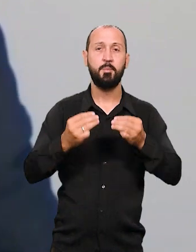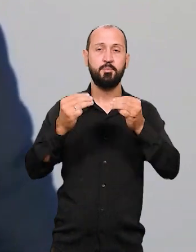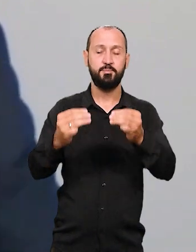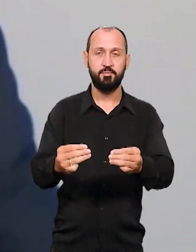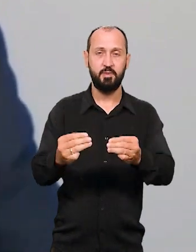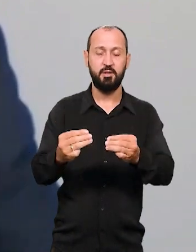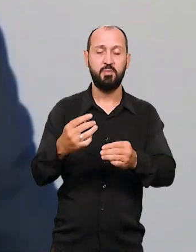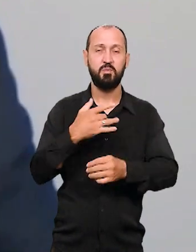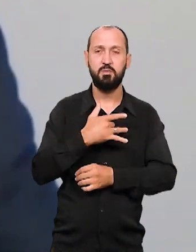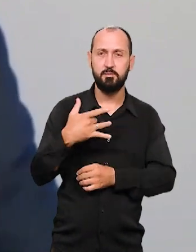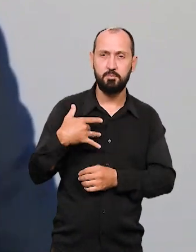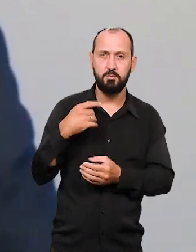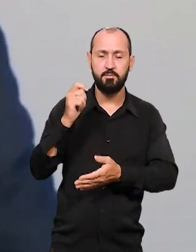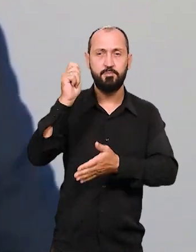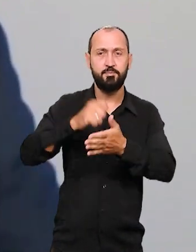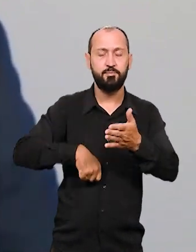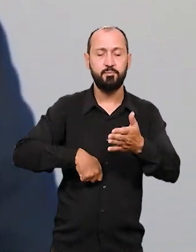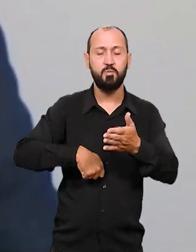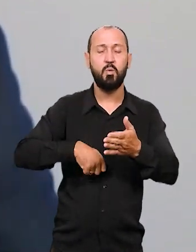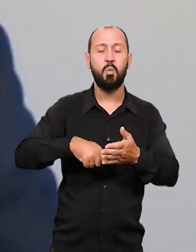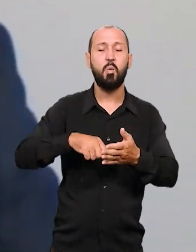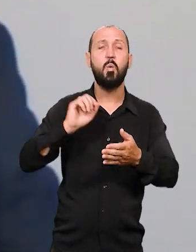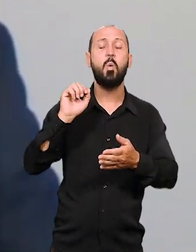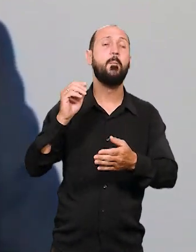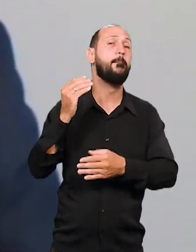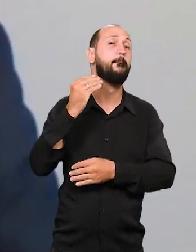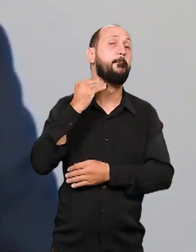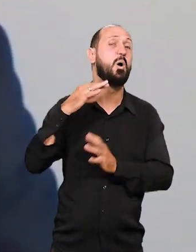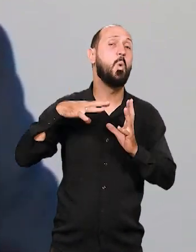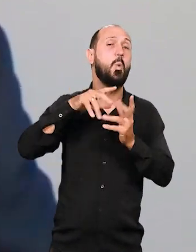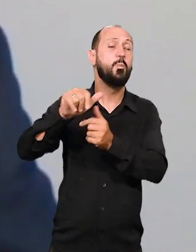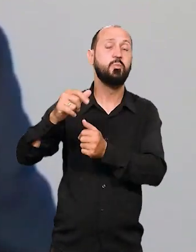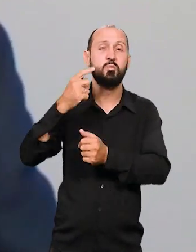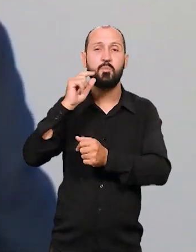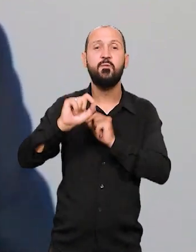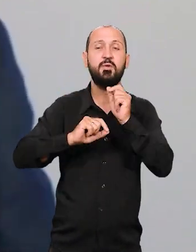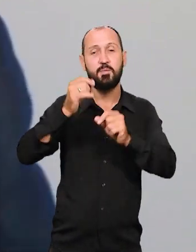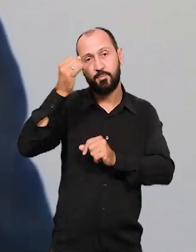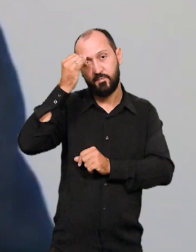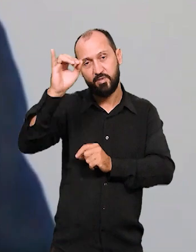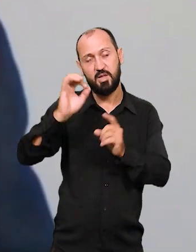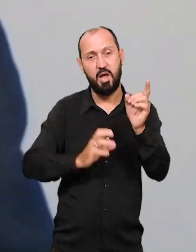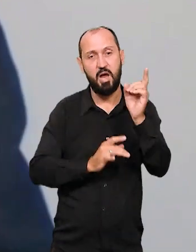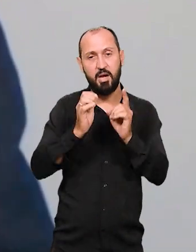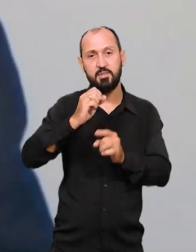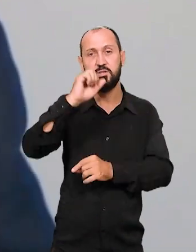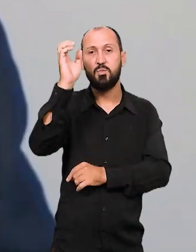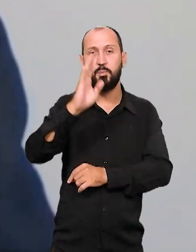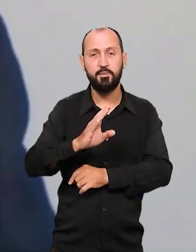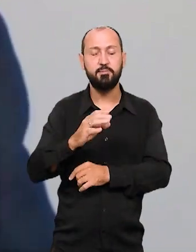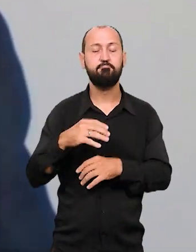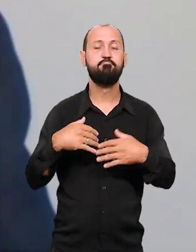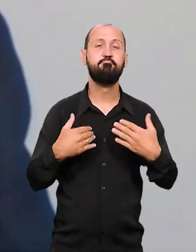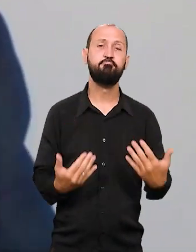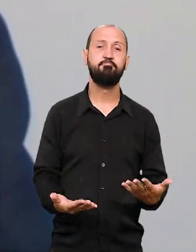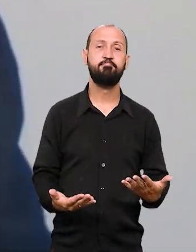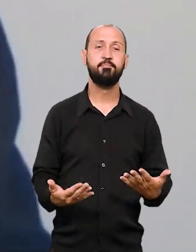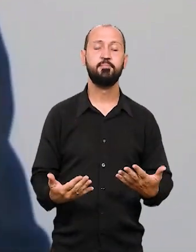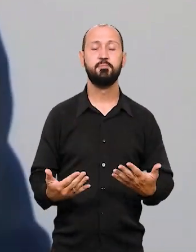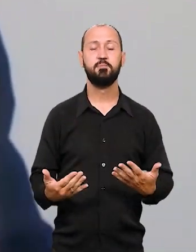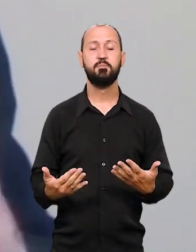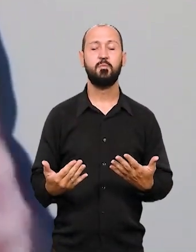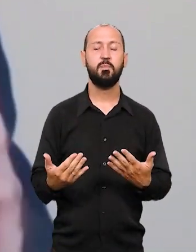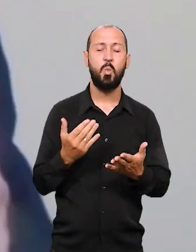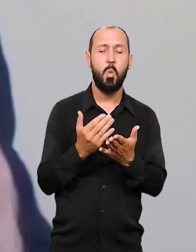da Saúde firmou um acordo com o Banco Mundial para impulsionar essas ações de controle e prevenção de AIDS no Brasil. Então, quer